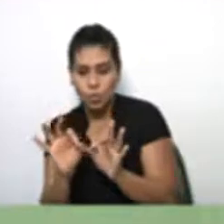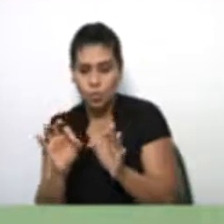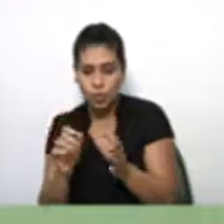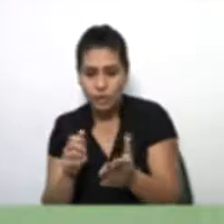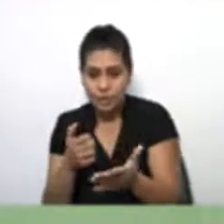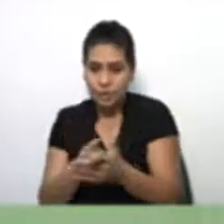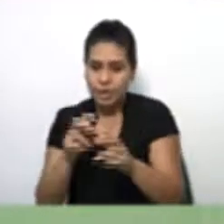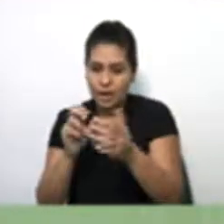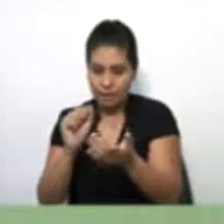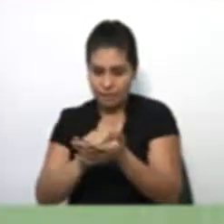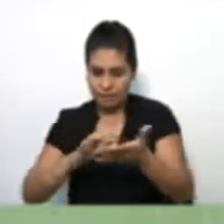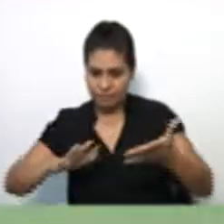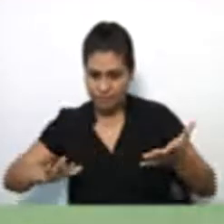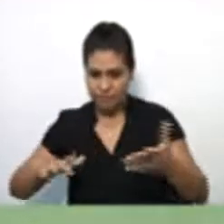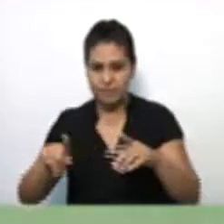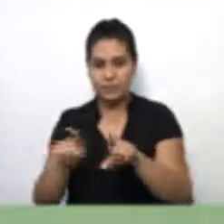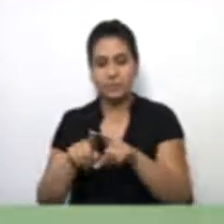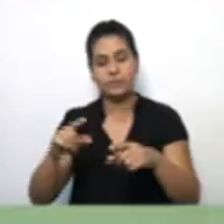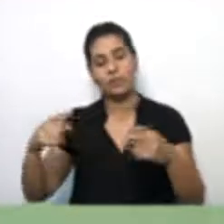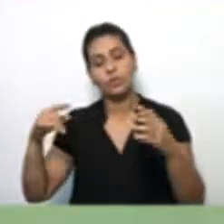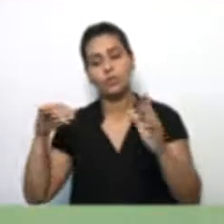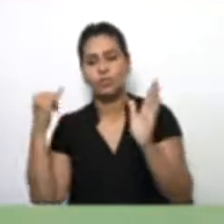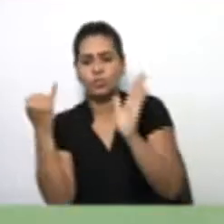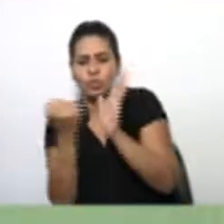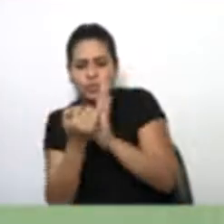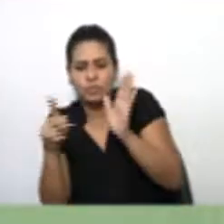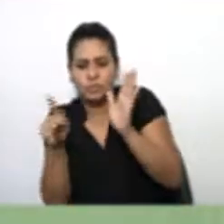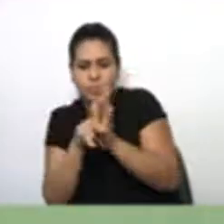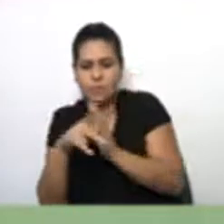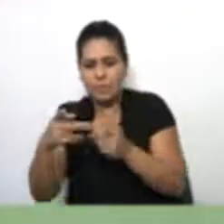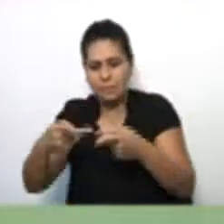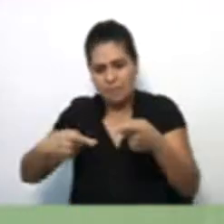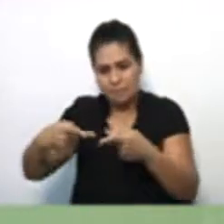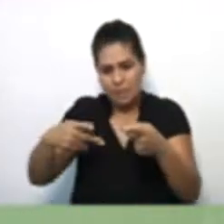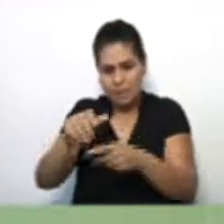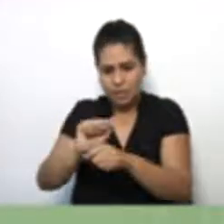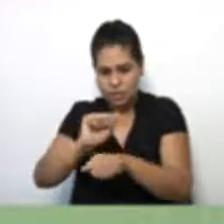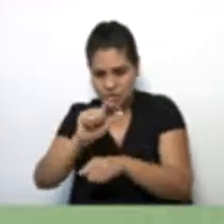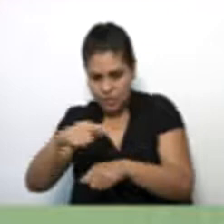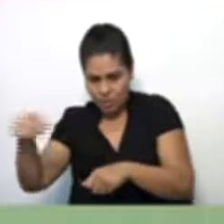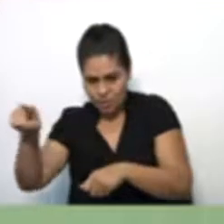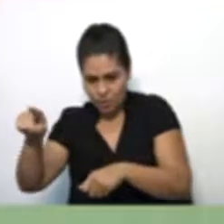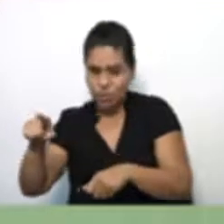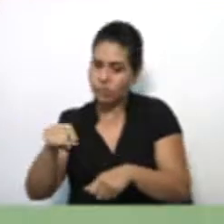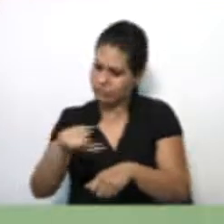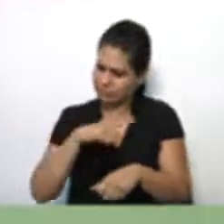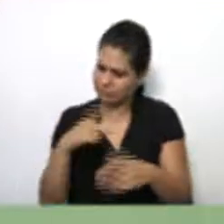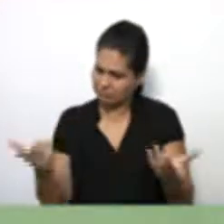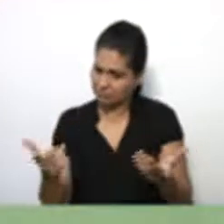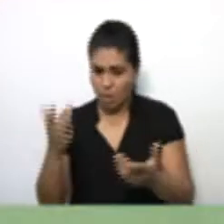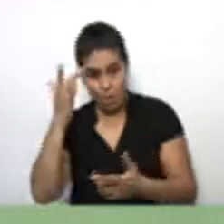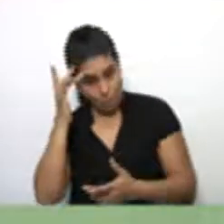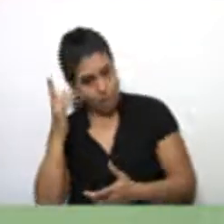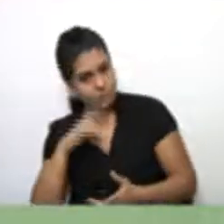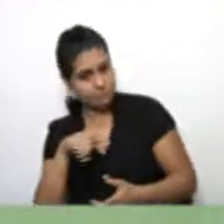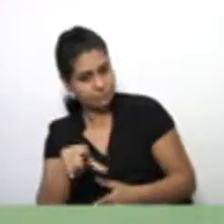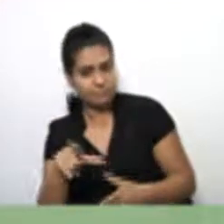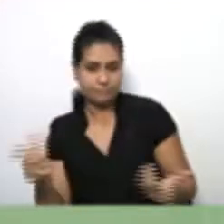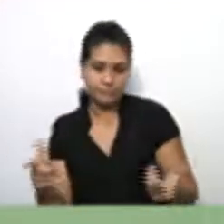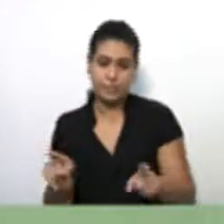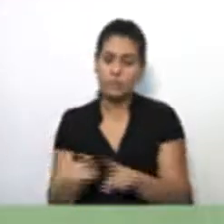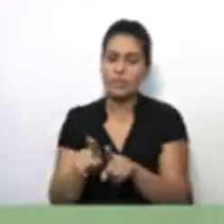e avaliação. Vamos falar do modelo de plano de ação. Você tem plano de ação? Com certeza você deve ter, né? Vamos falar da